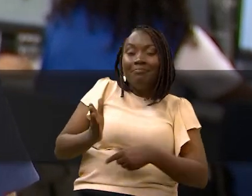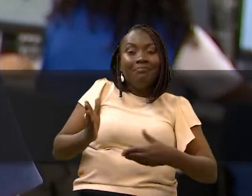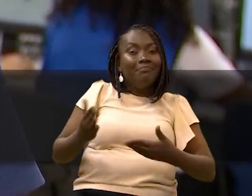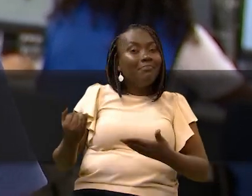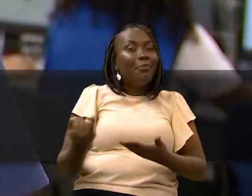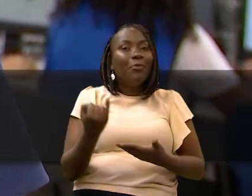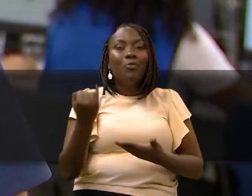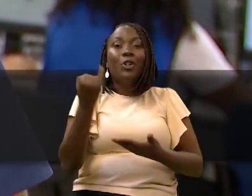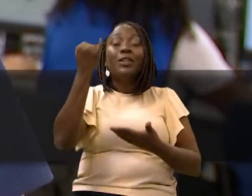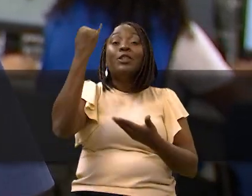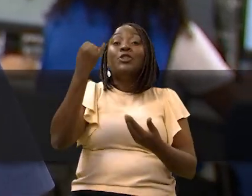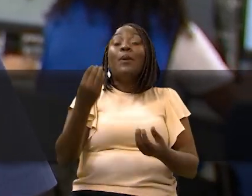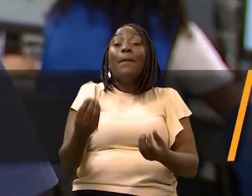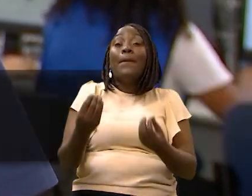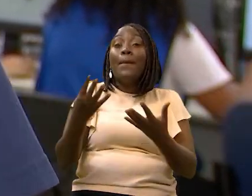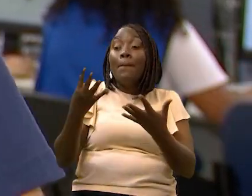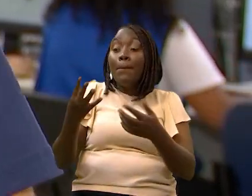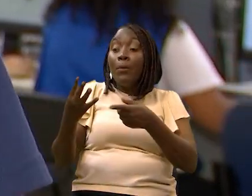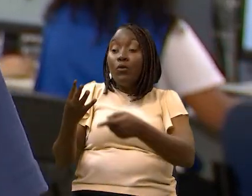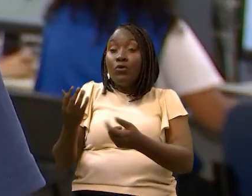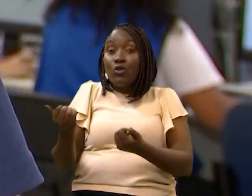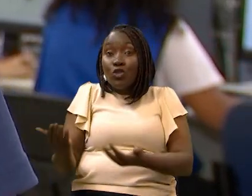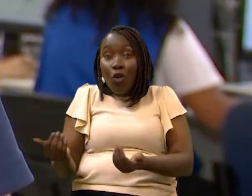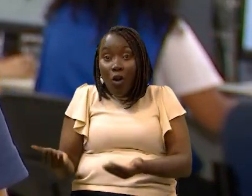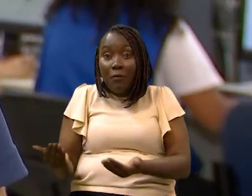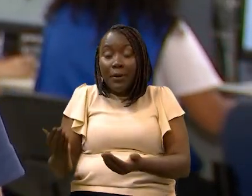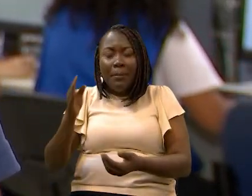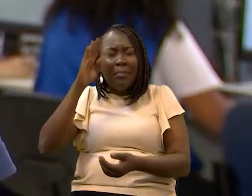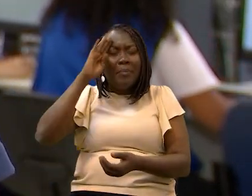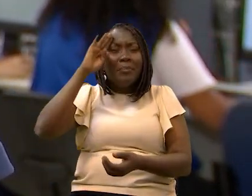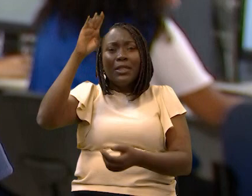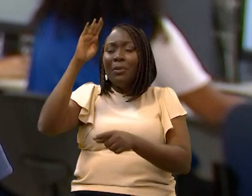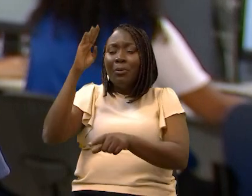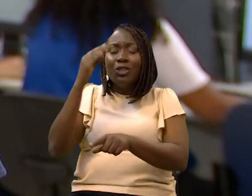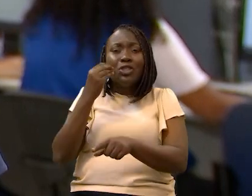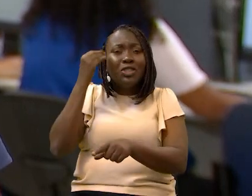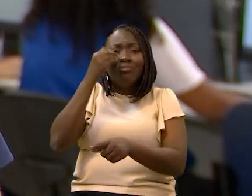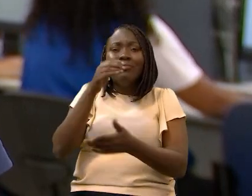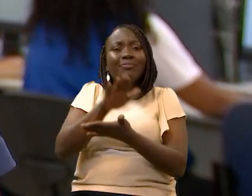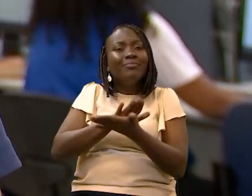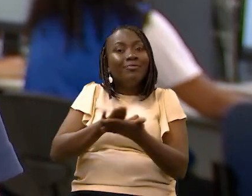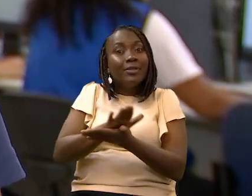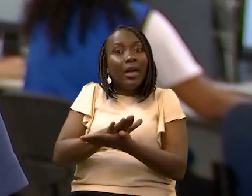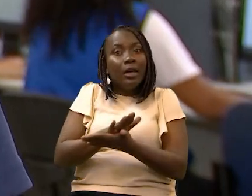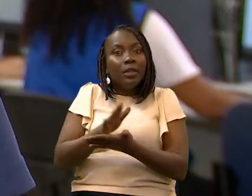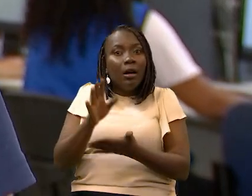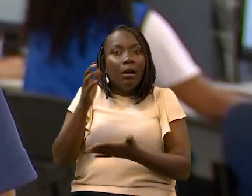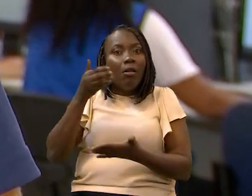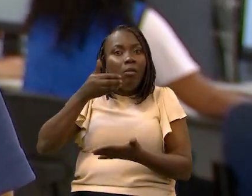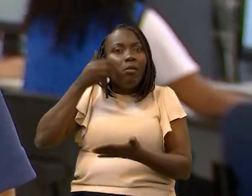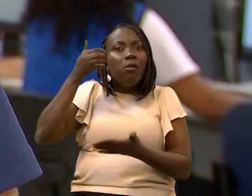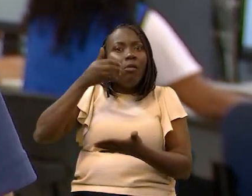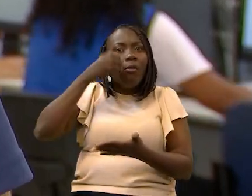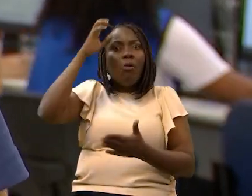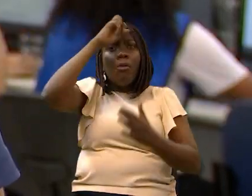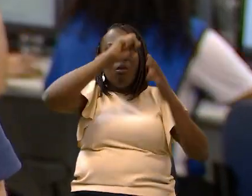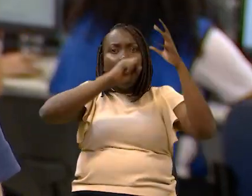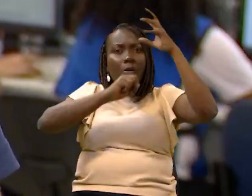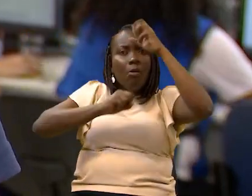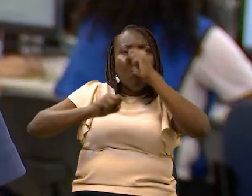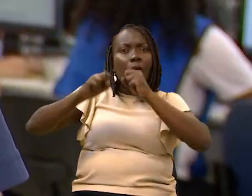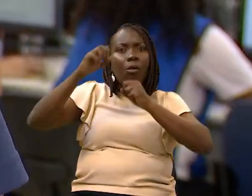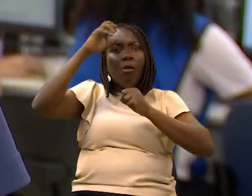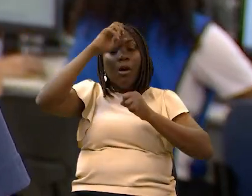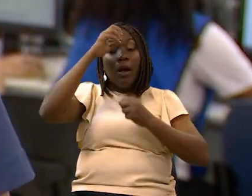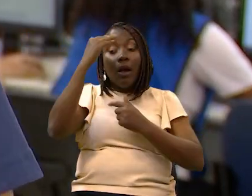bastante importante para que o jovem, principalmente aquele que não tem experiência, adquira conhecimentos que